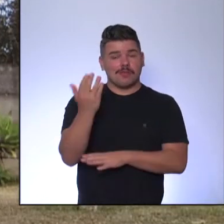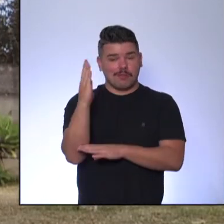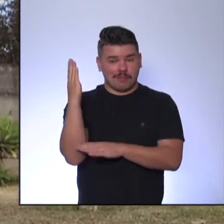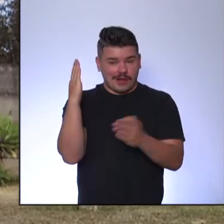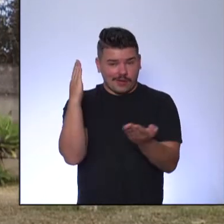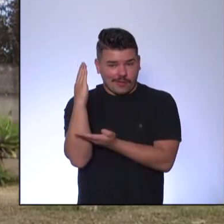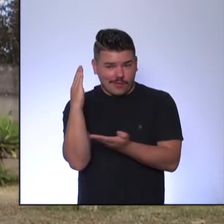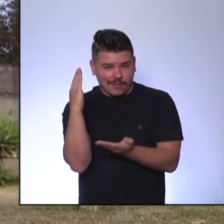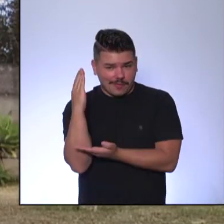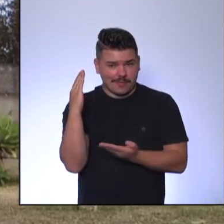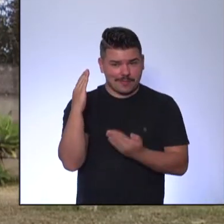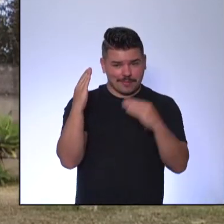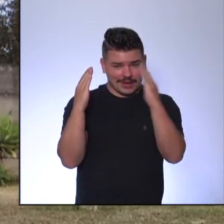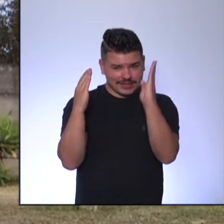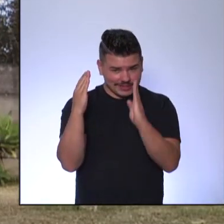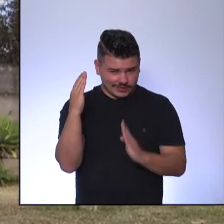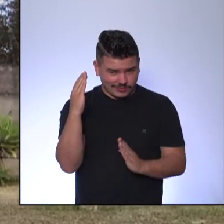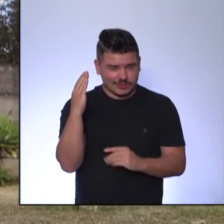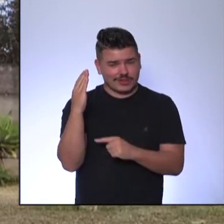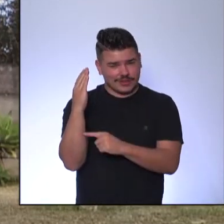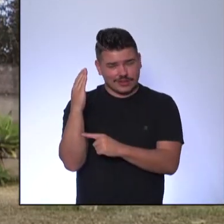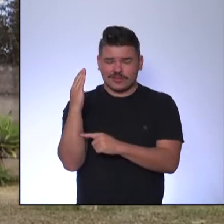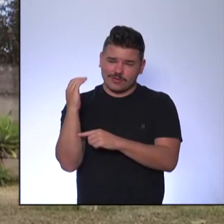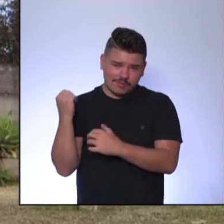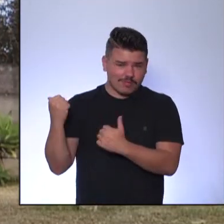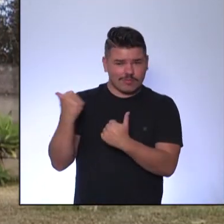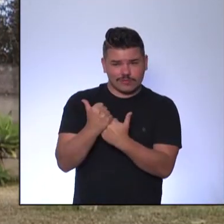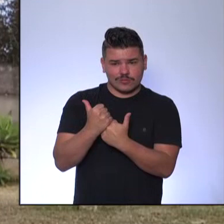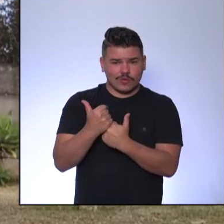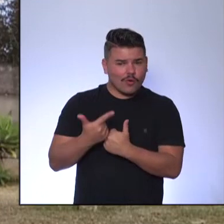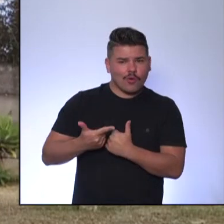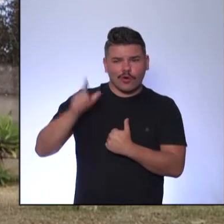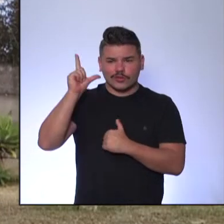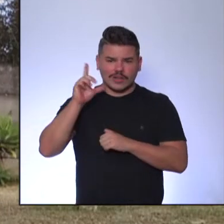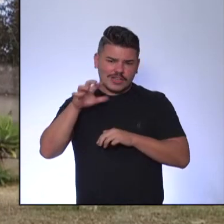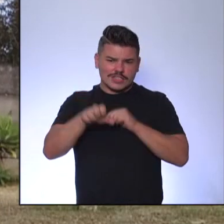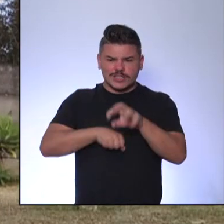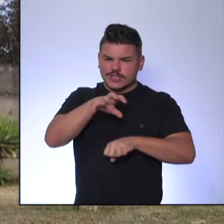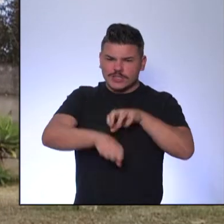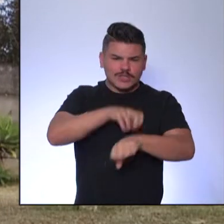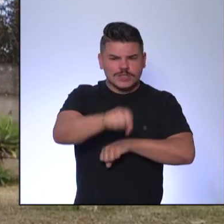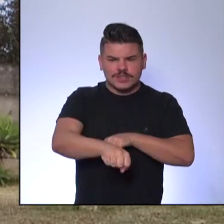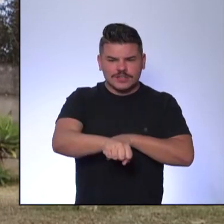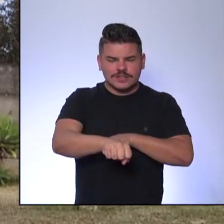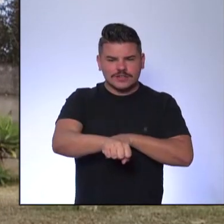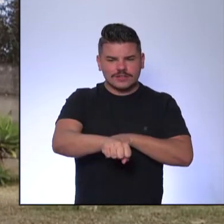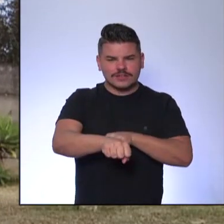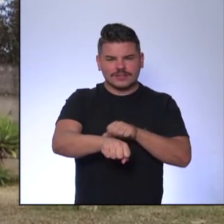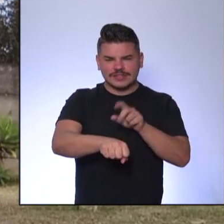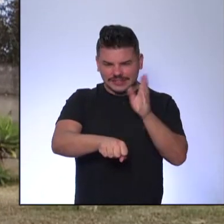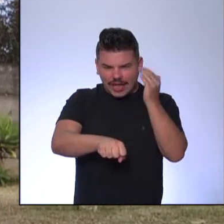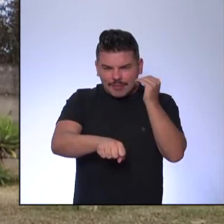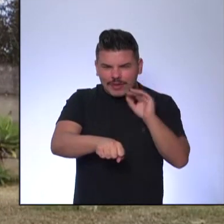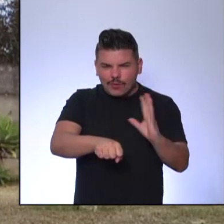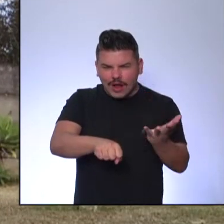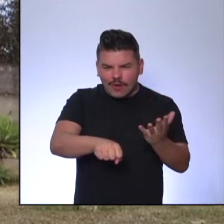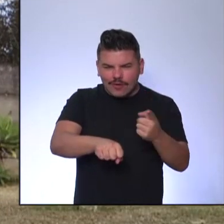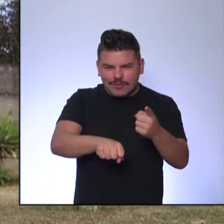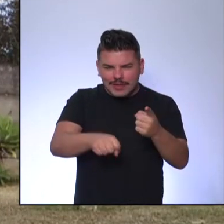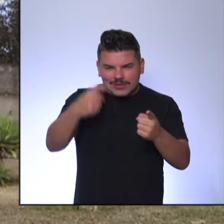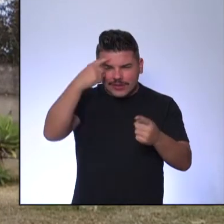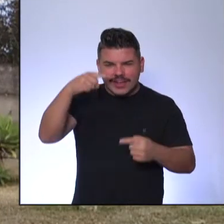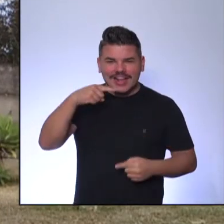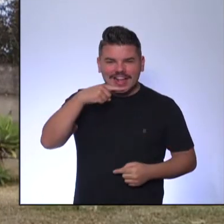muito tempo e logo ele é substituído por outro. Qual? Se você pensou em cana-de-açúcar, muito